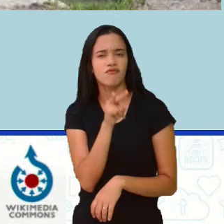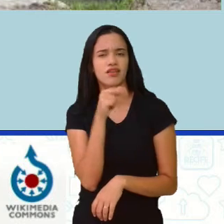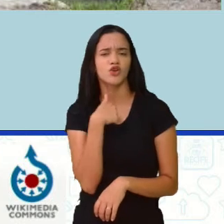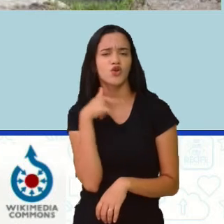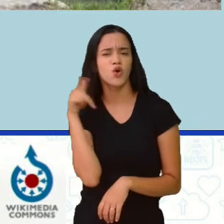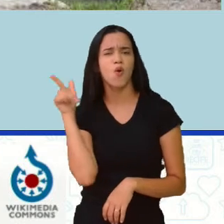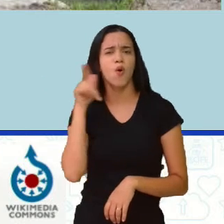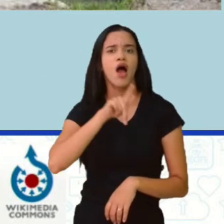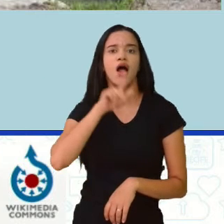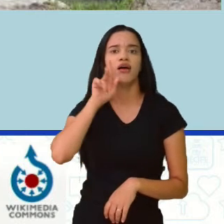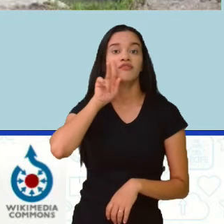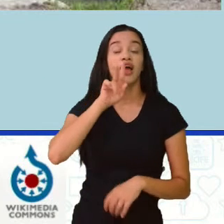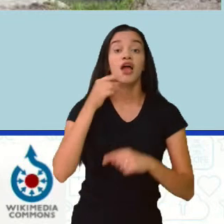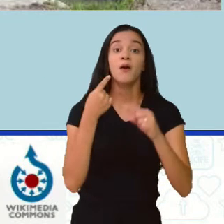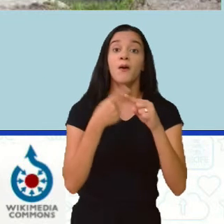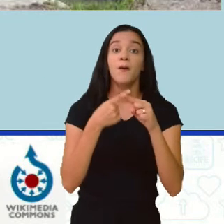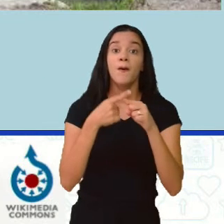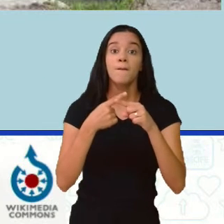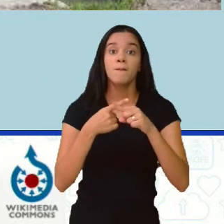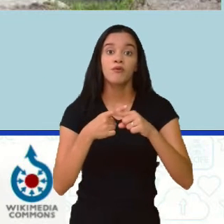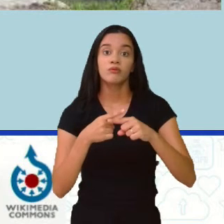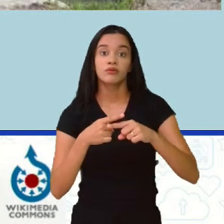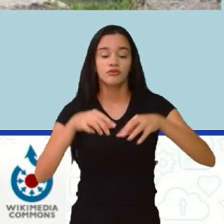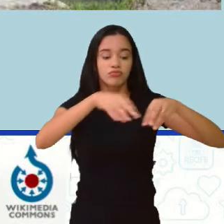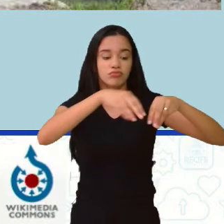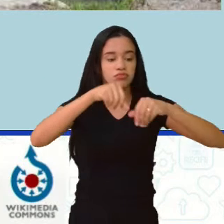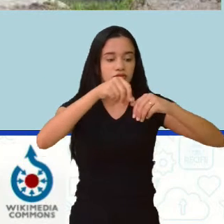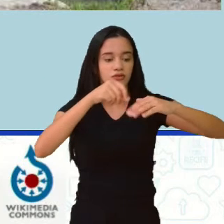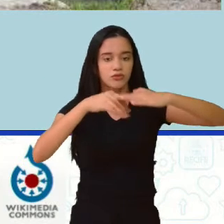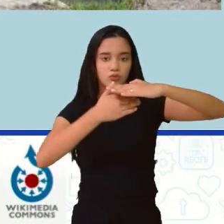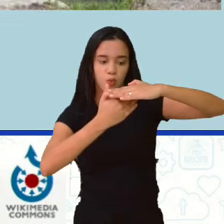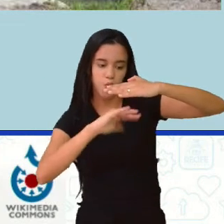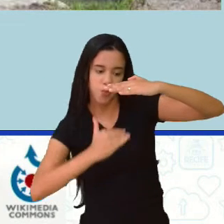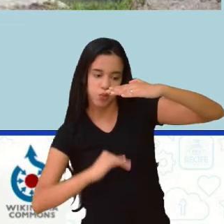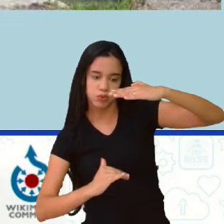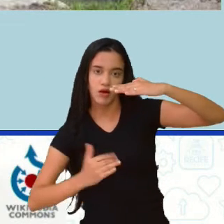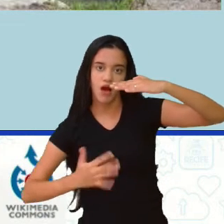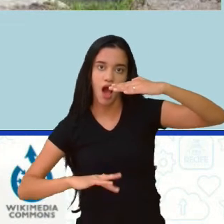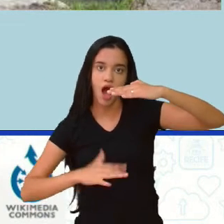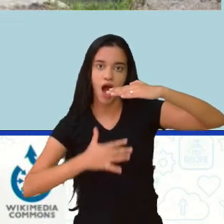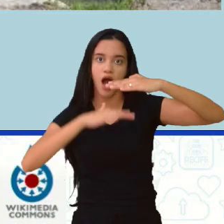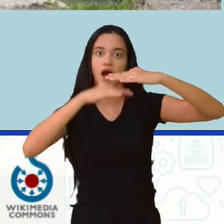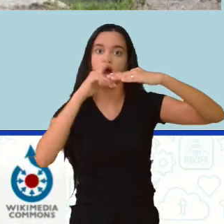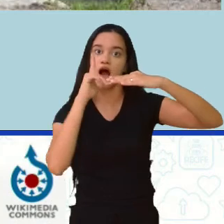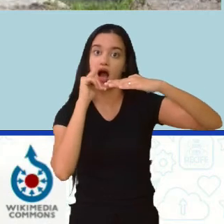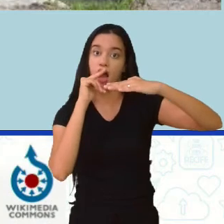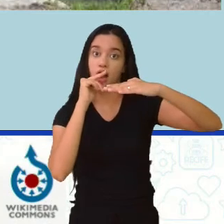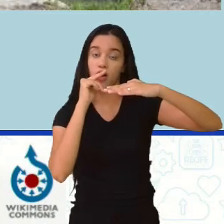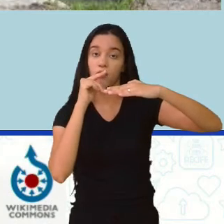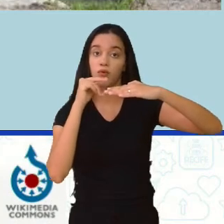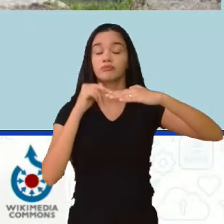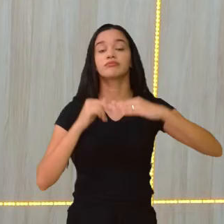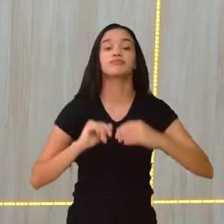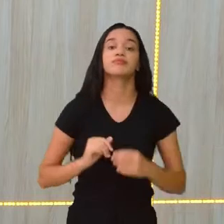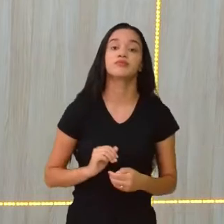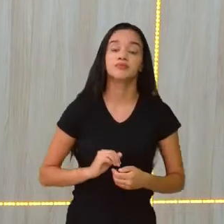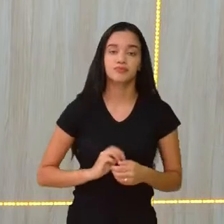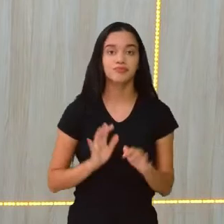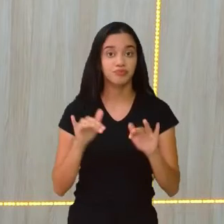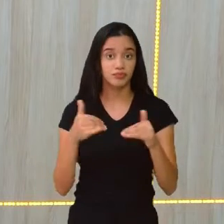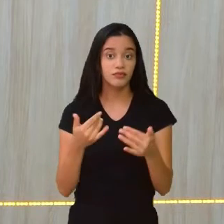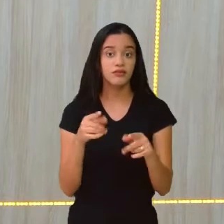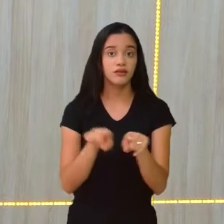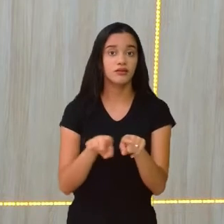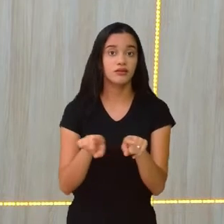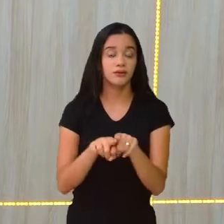não consegue ver porque ele está no subsolo. E aí ele vai seguindo o seu curso. E como